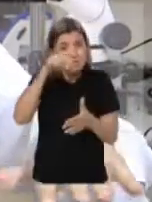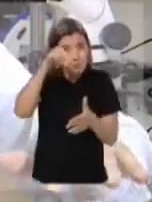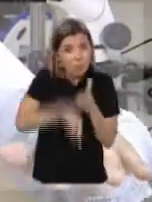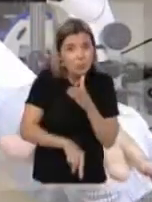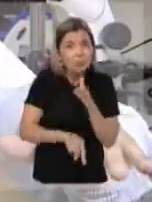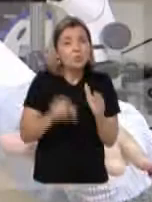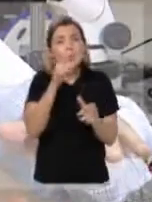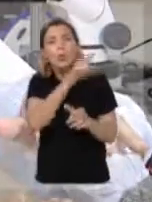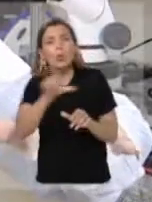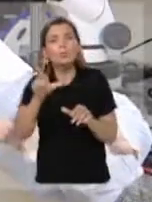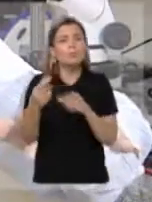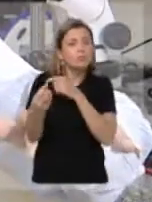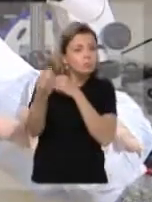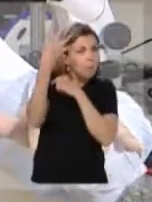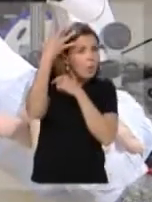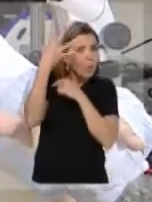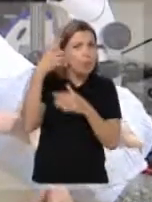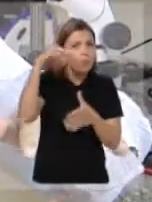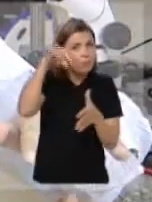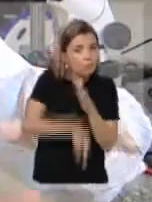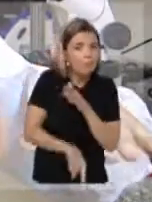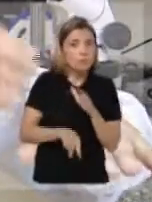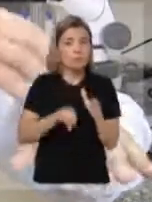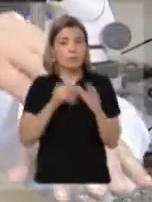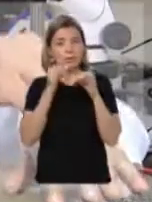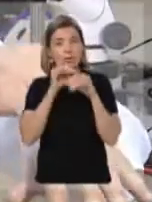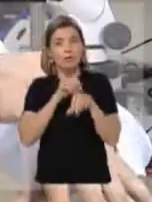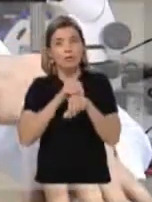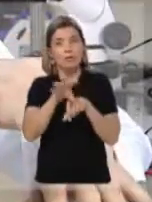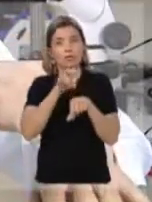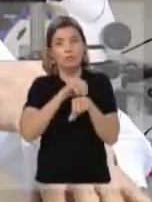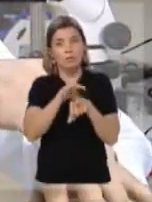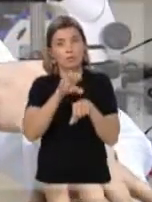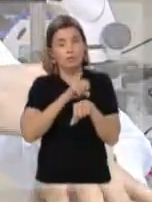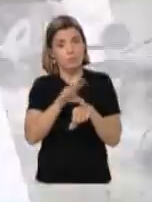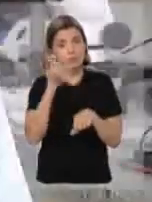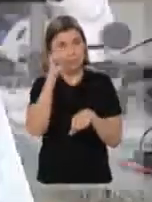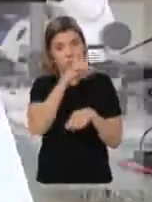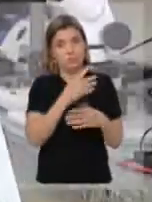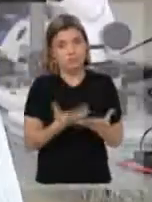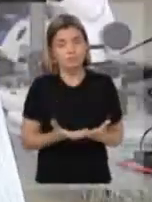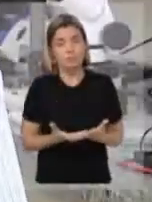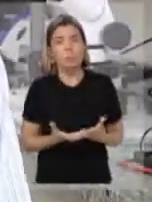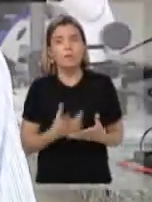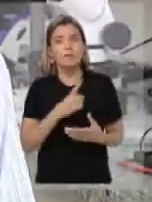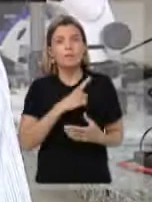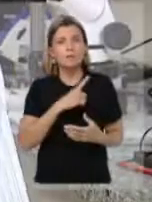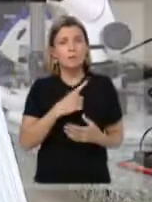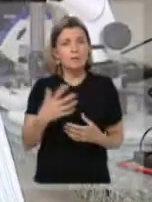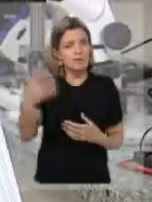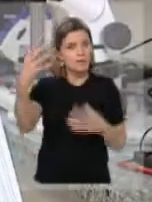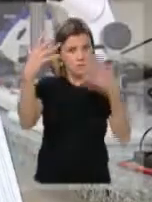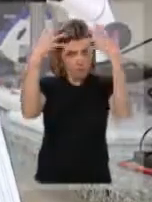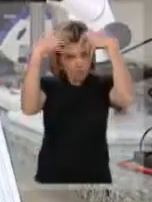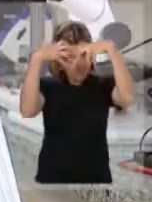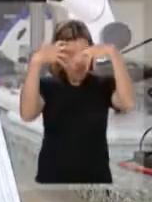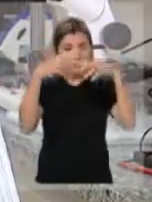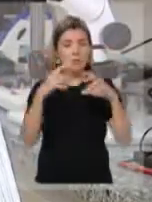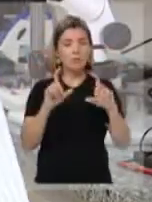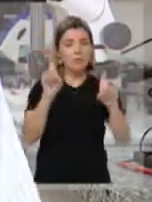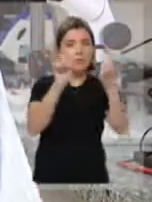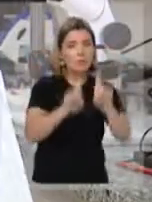perda de informação do que vem do cérebro até o eletroencefalograma. Quando nós falamos em interface cérebro